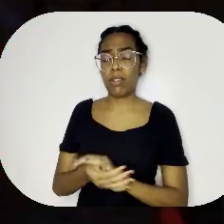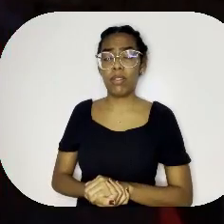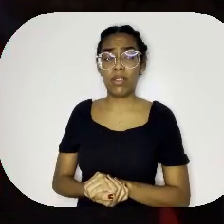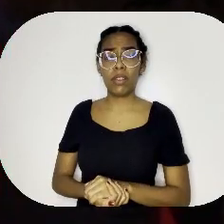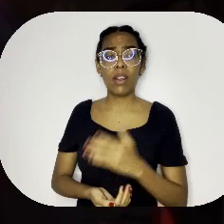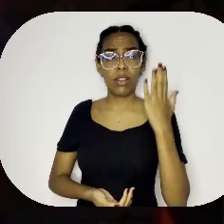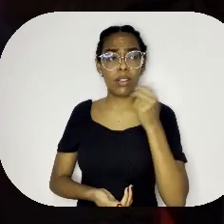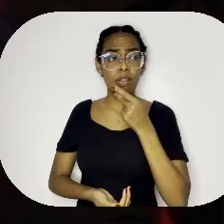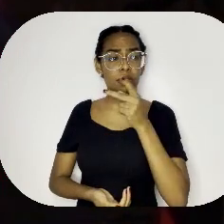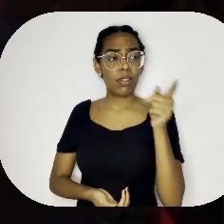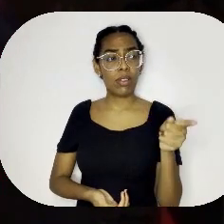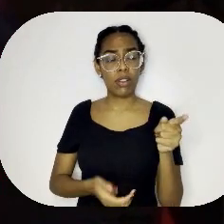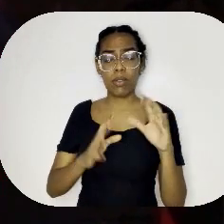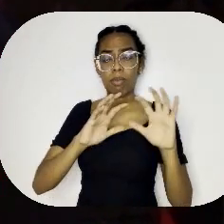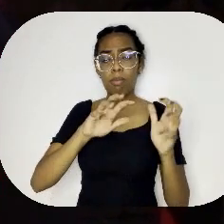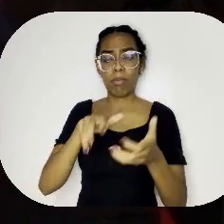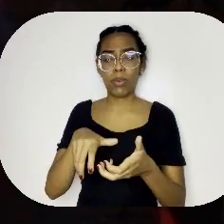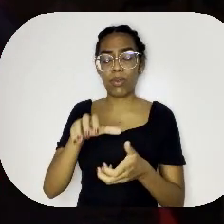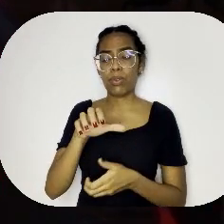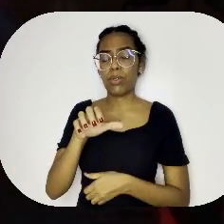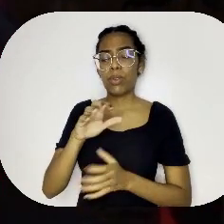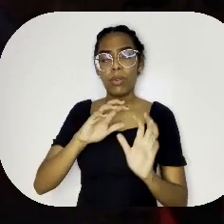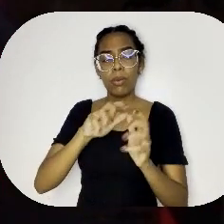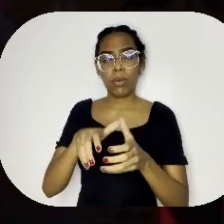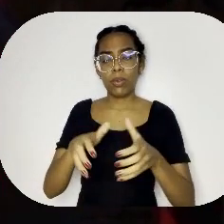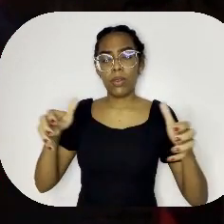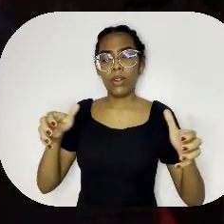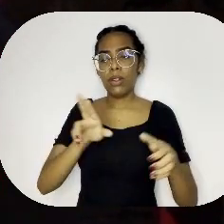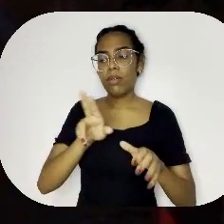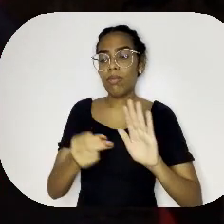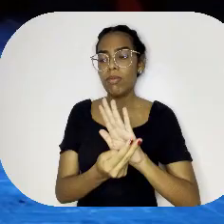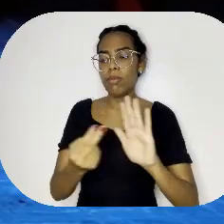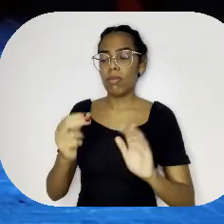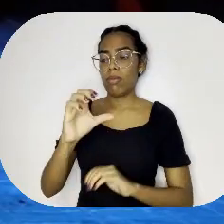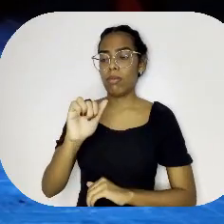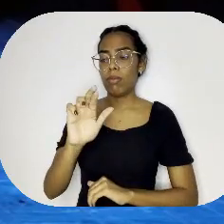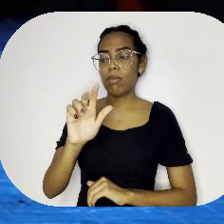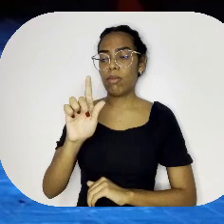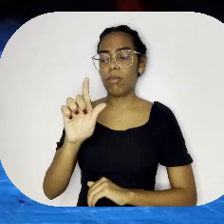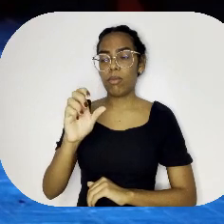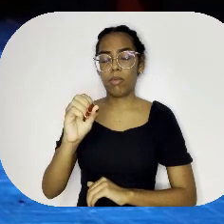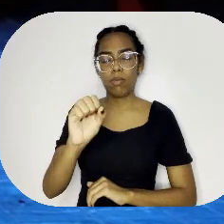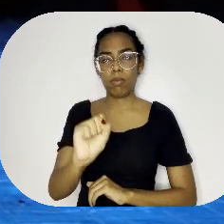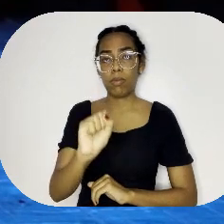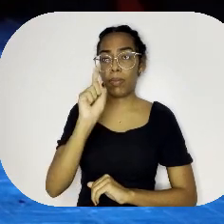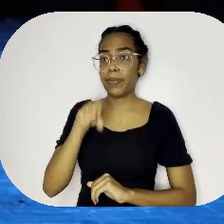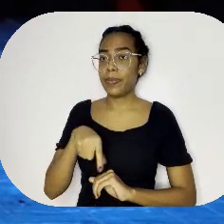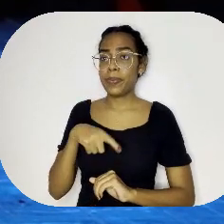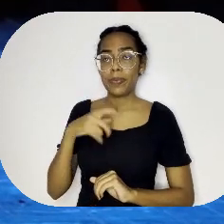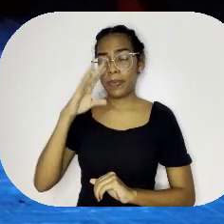sei que você estava interpretando Mundo Grande, do Carlos Drummond de Andrade. Uma das poesias